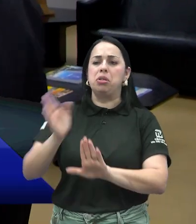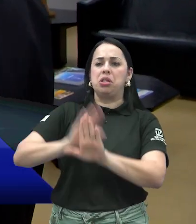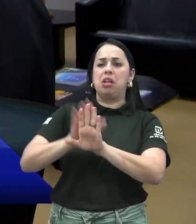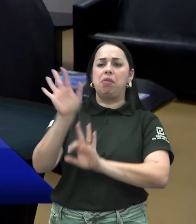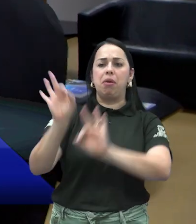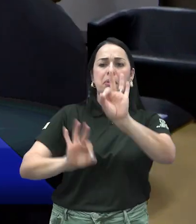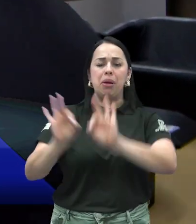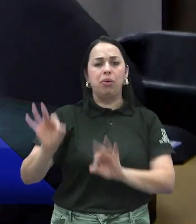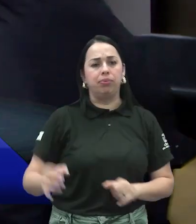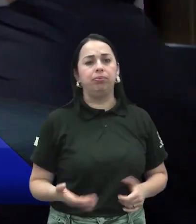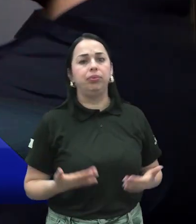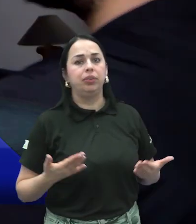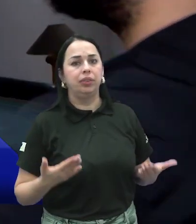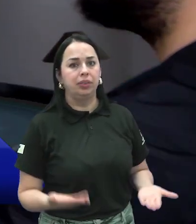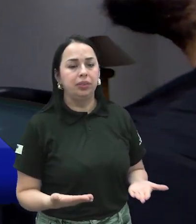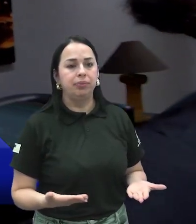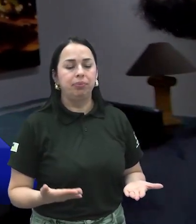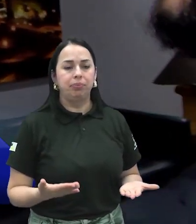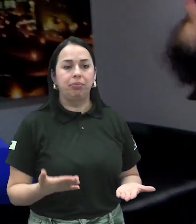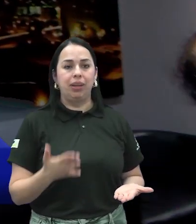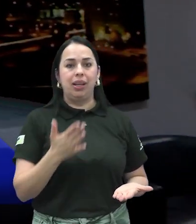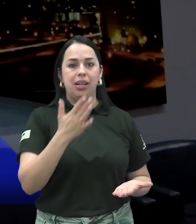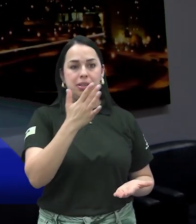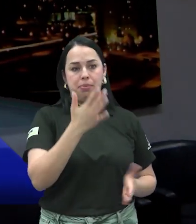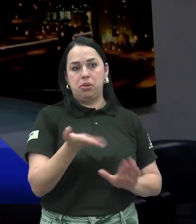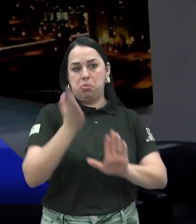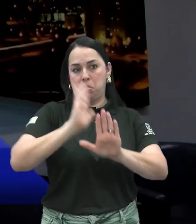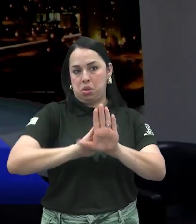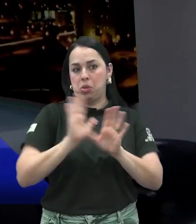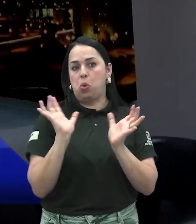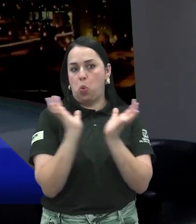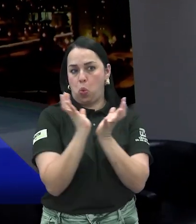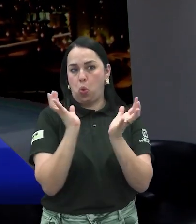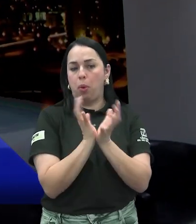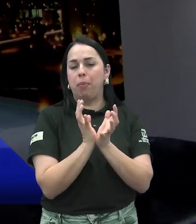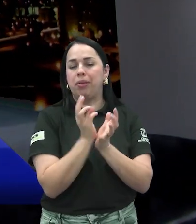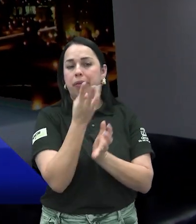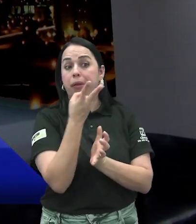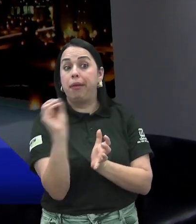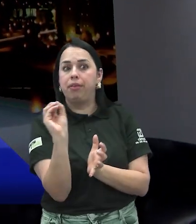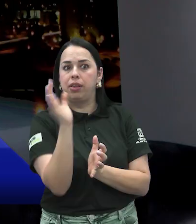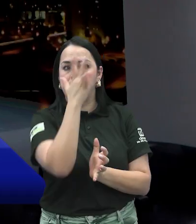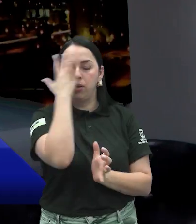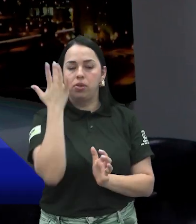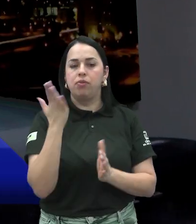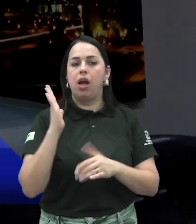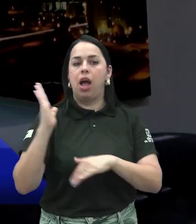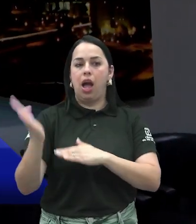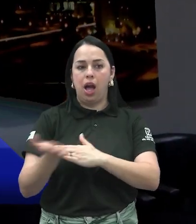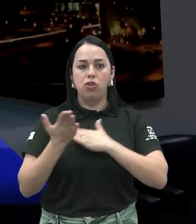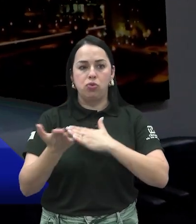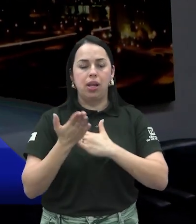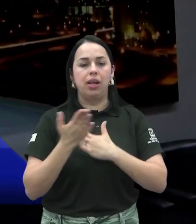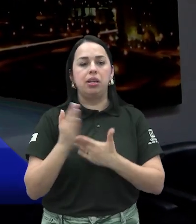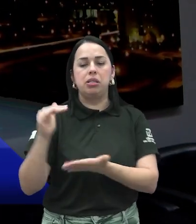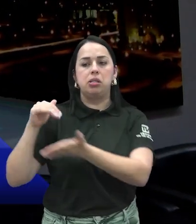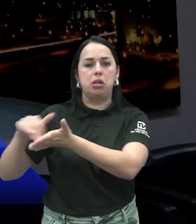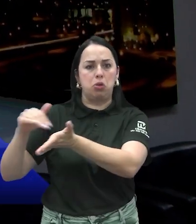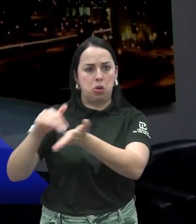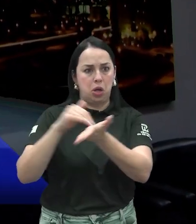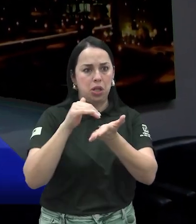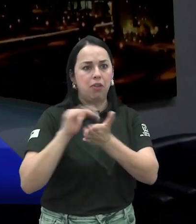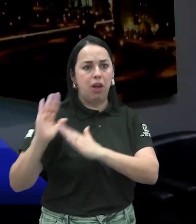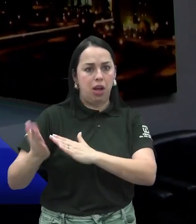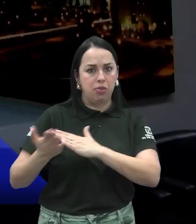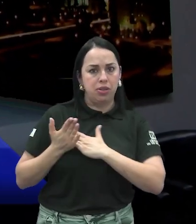desse dia também? Sim, a participação em termos de apoio, né, são mais de 300 pessoas, envolvendo todas as secretarias aqui da nossa